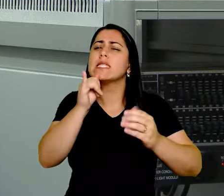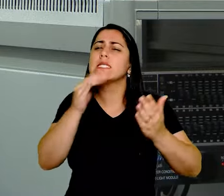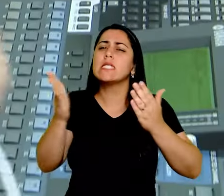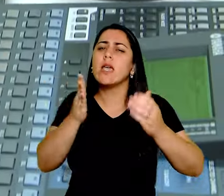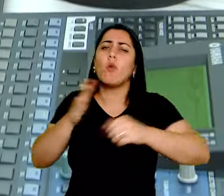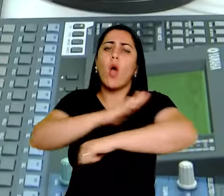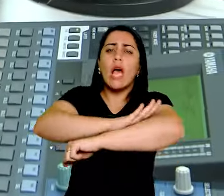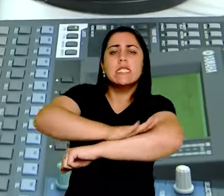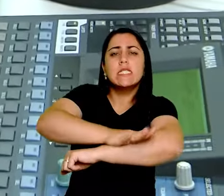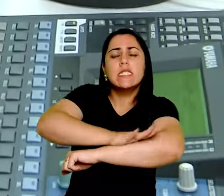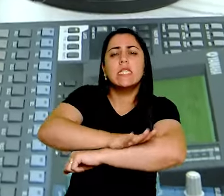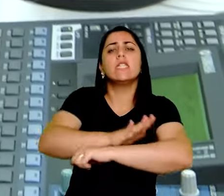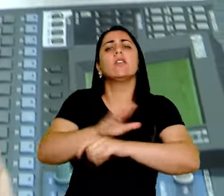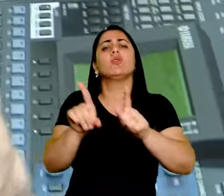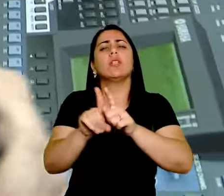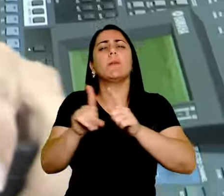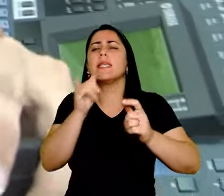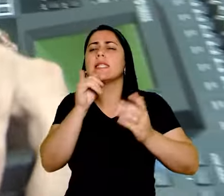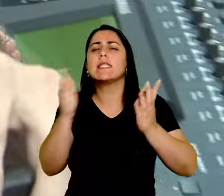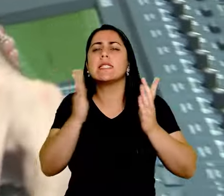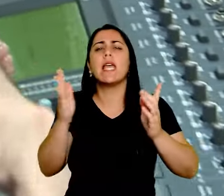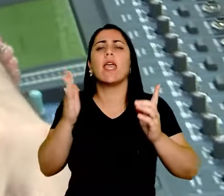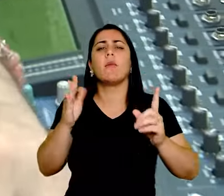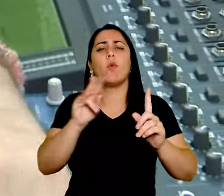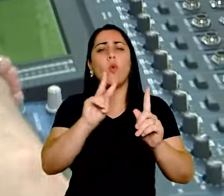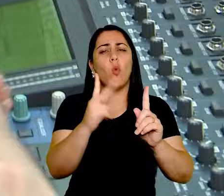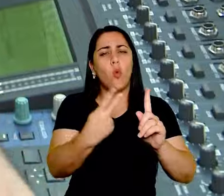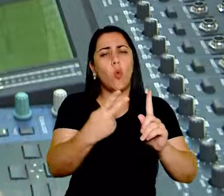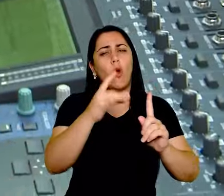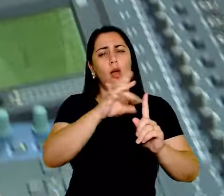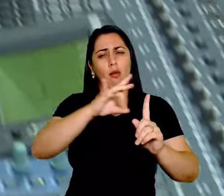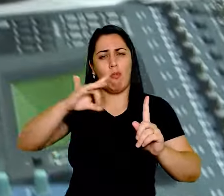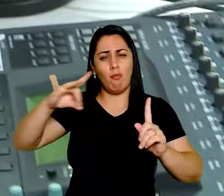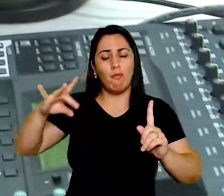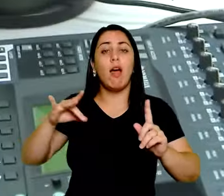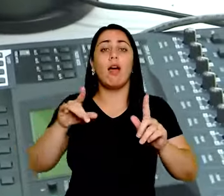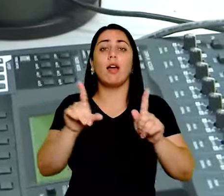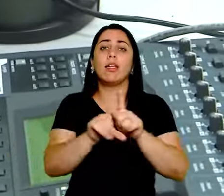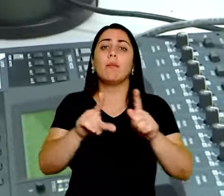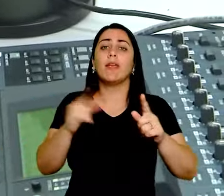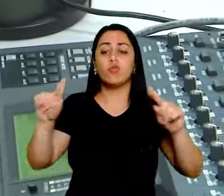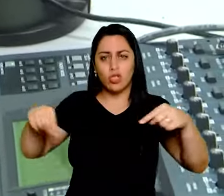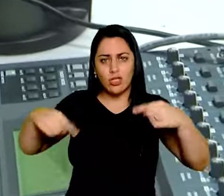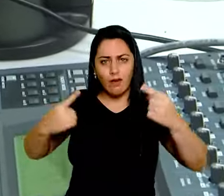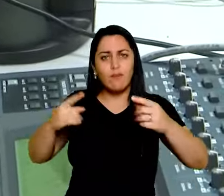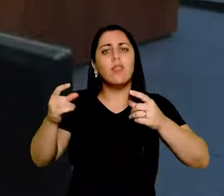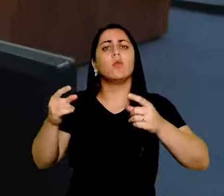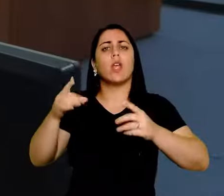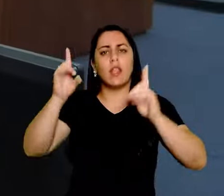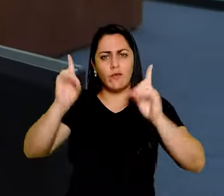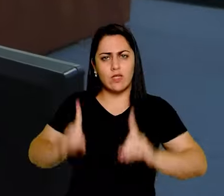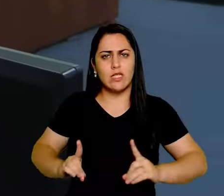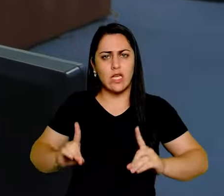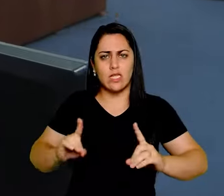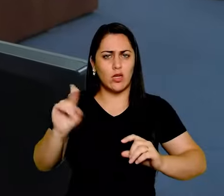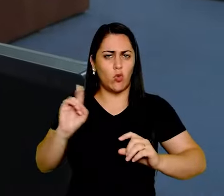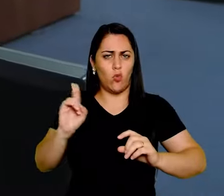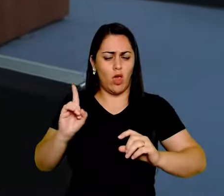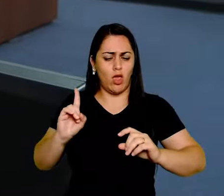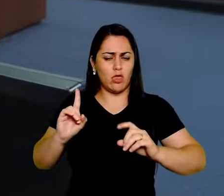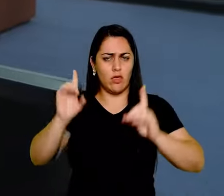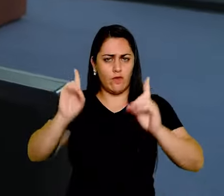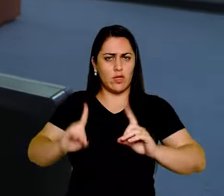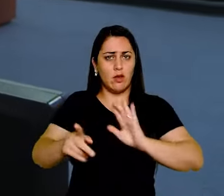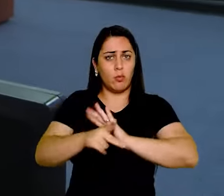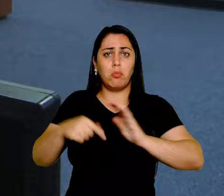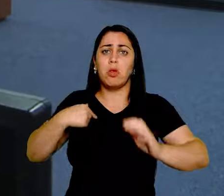racismo, compara a homofobia, por exemplo. O grande desafio da deficiência hoje não é a deficiência. Como